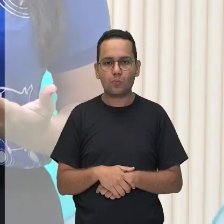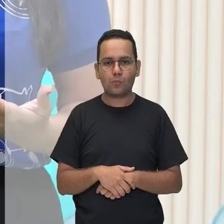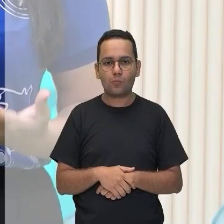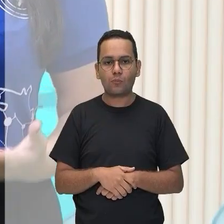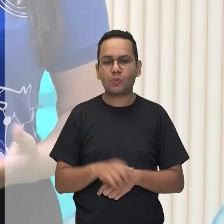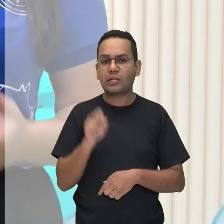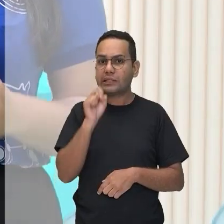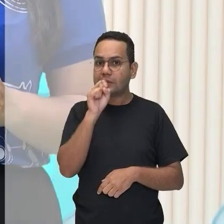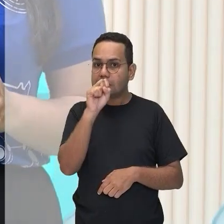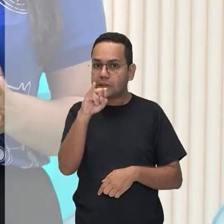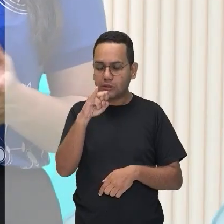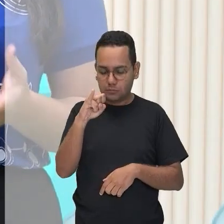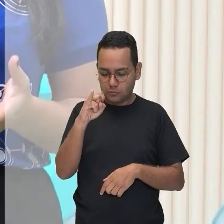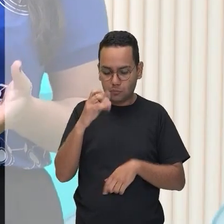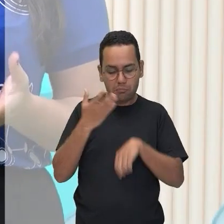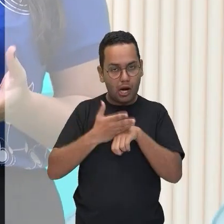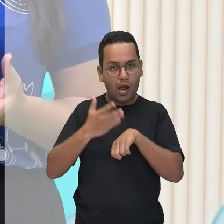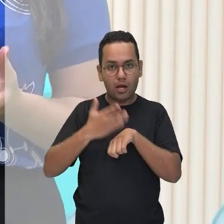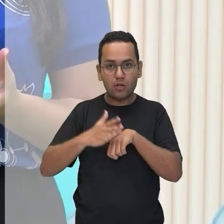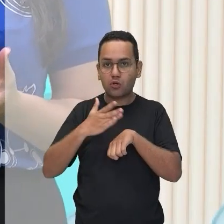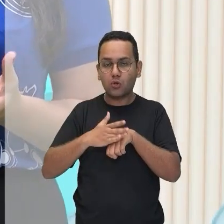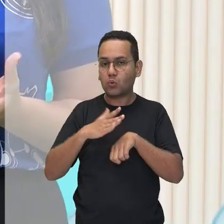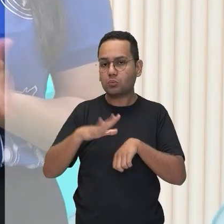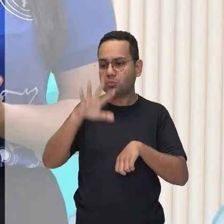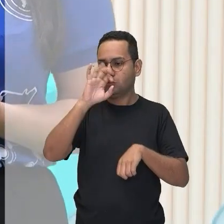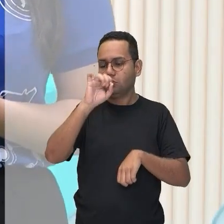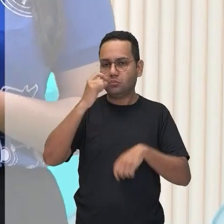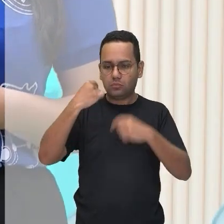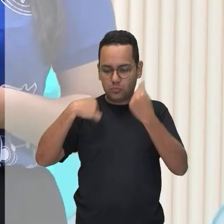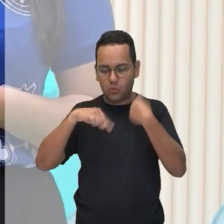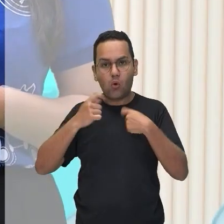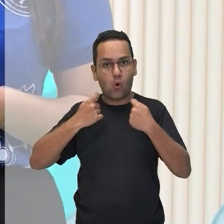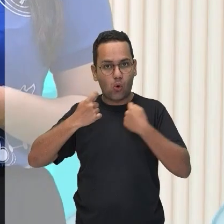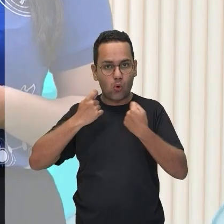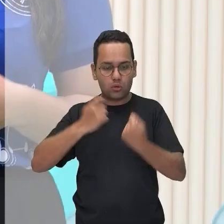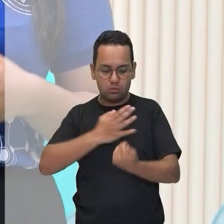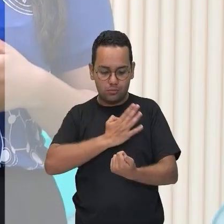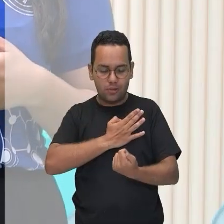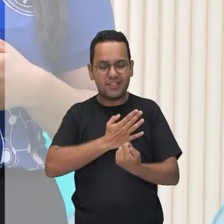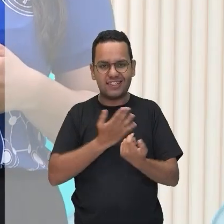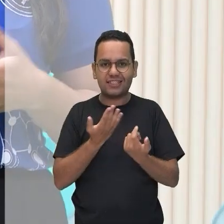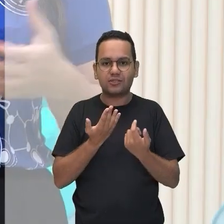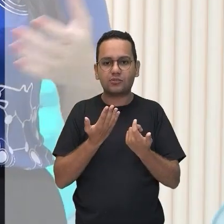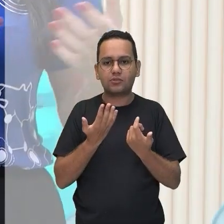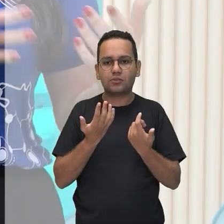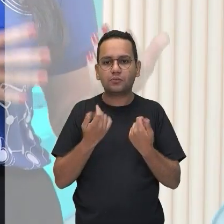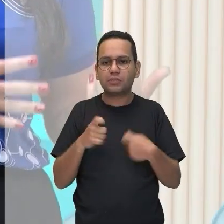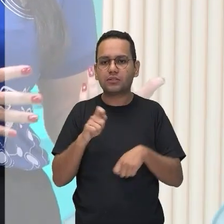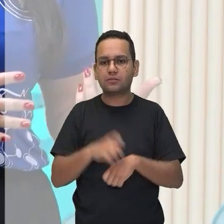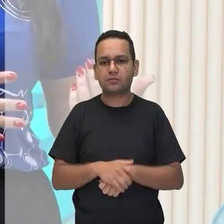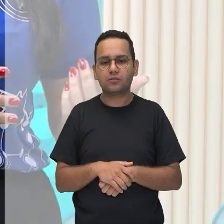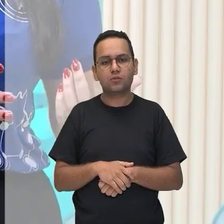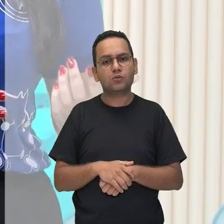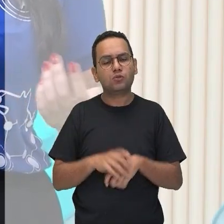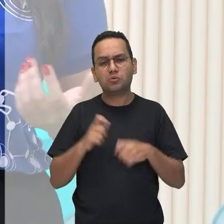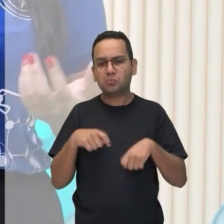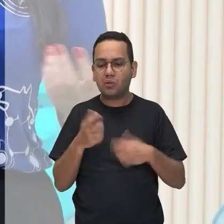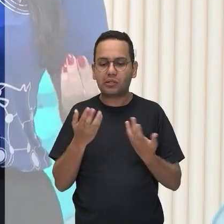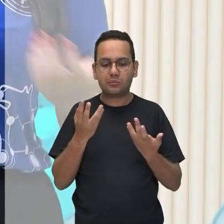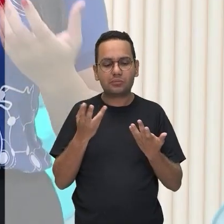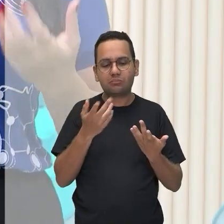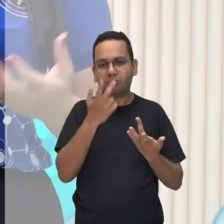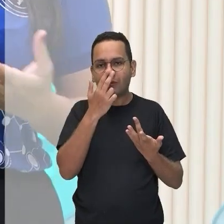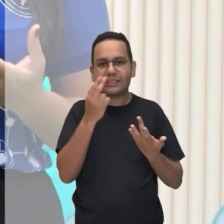trabalhadas, isso pode ser um fator determinante para você deixar essas atividades de lado,